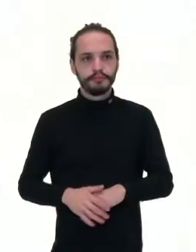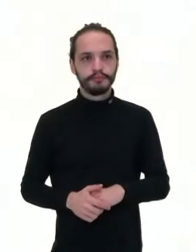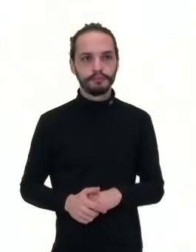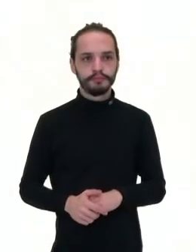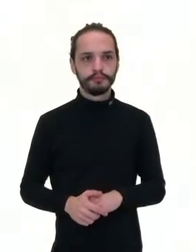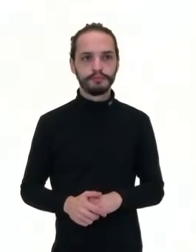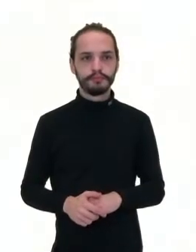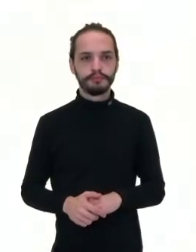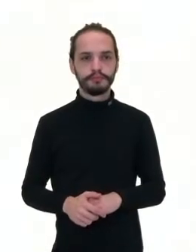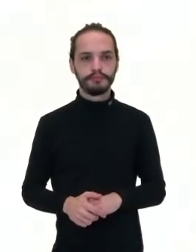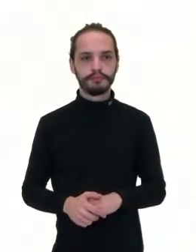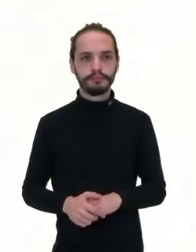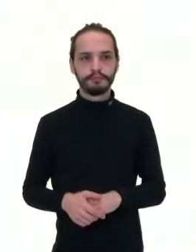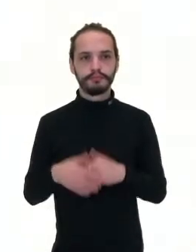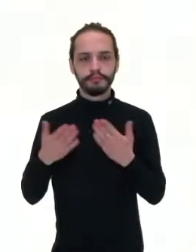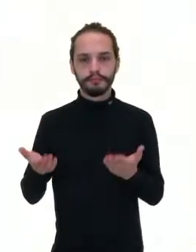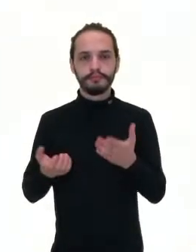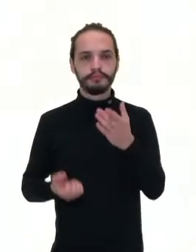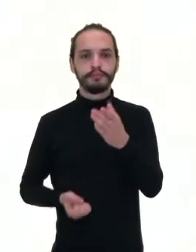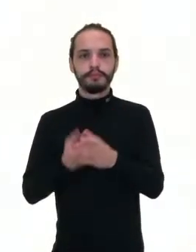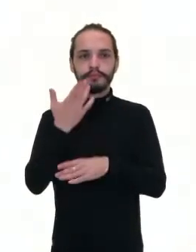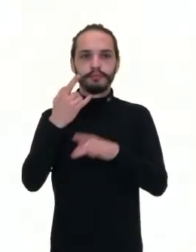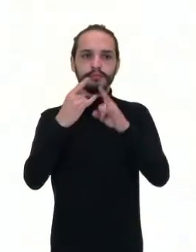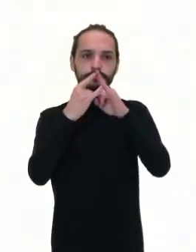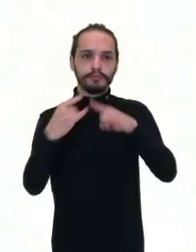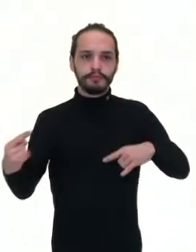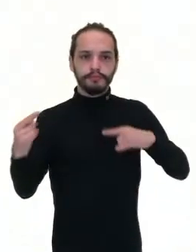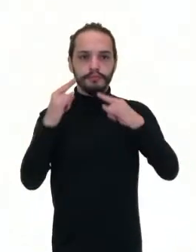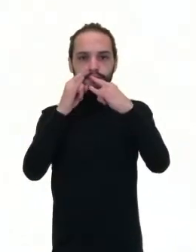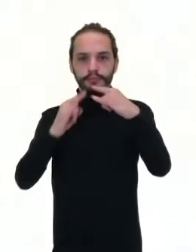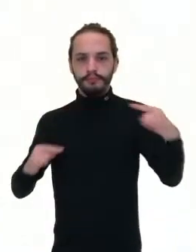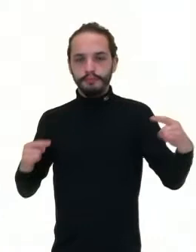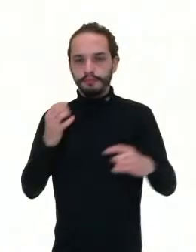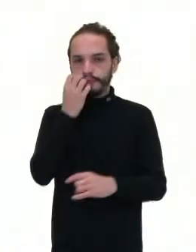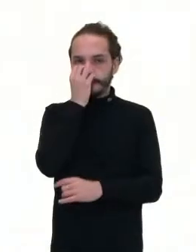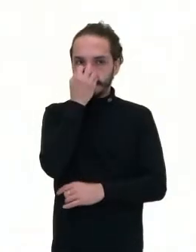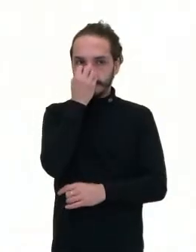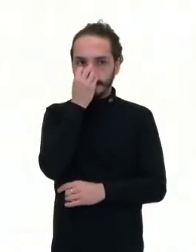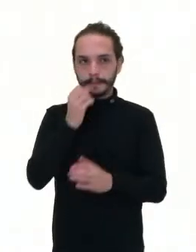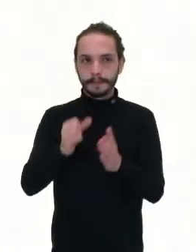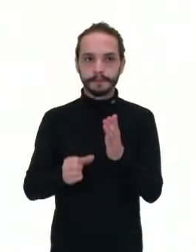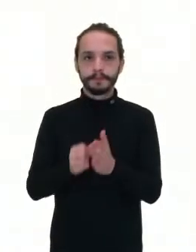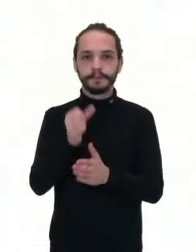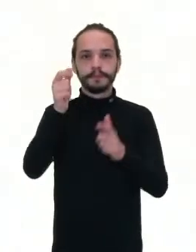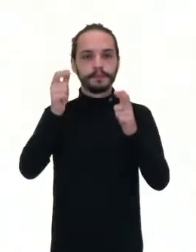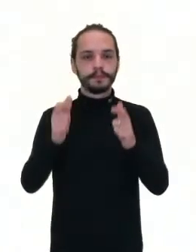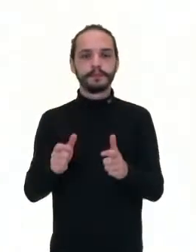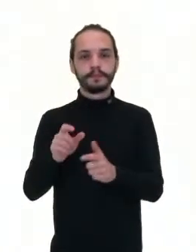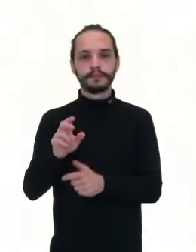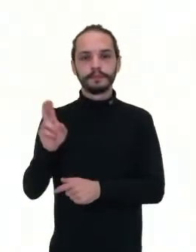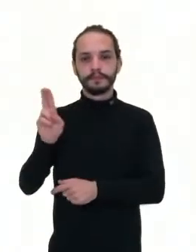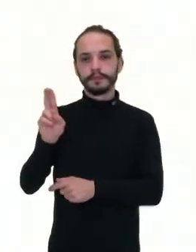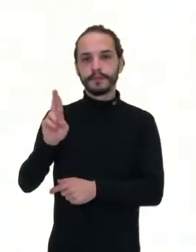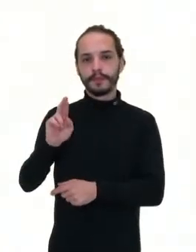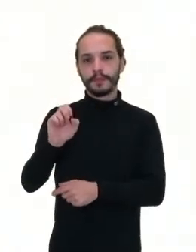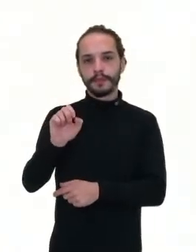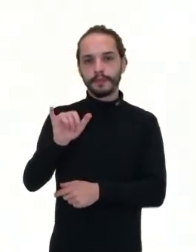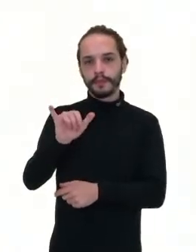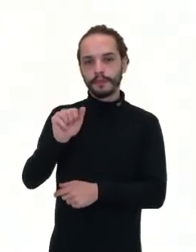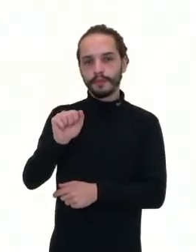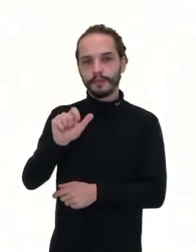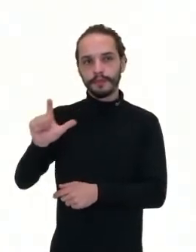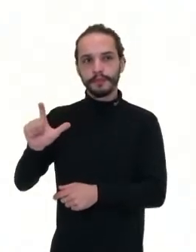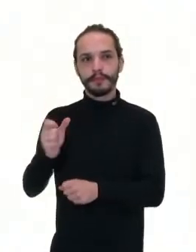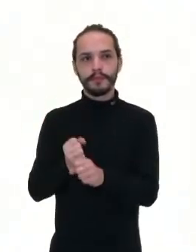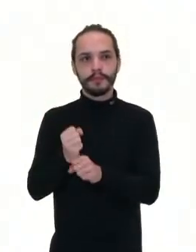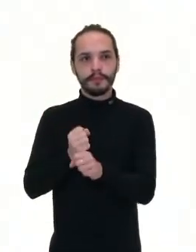Desculpa. E assim foi criado o picadeiro, mas o primeiro local de espetáculo a ser batizado de circo foi o Royal Circus, inaugurado em 1782